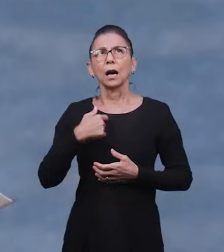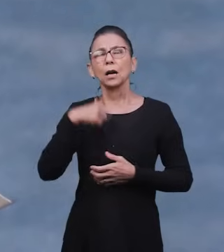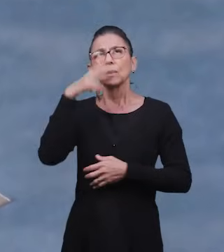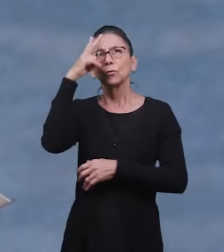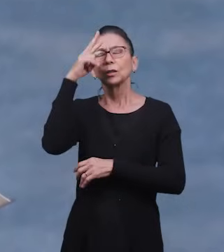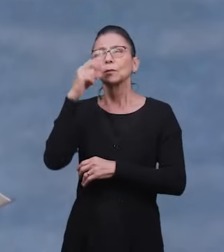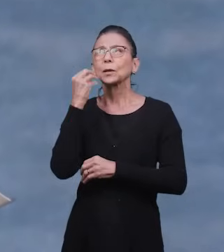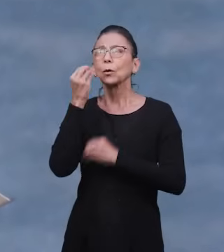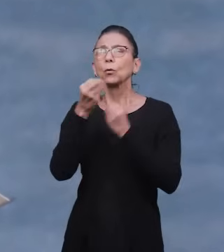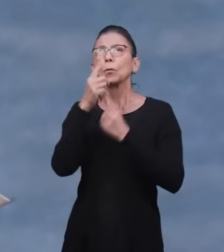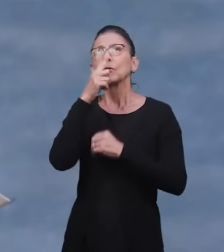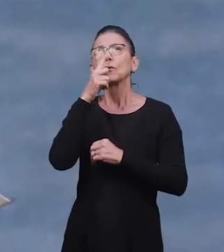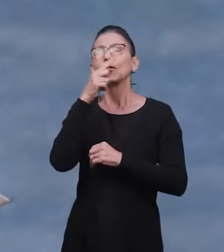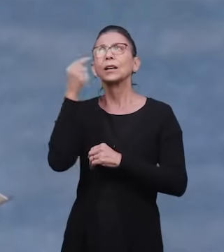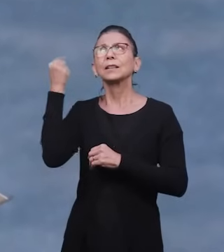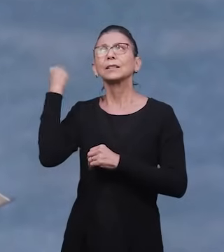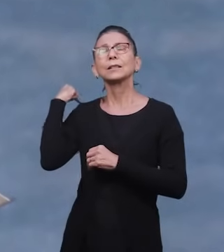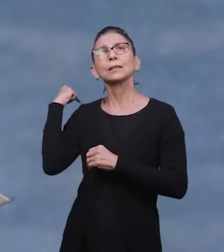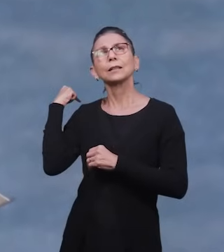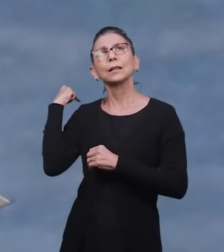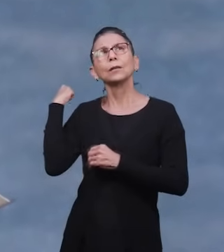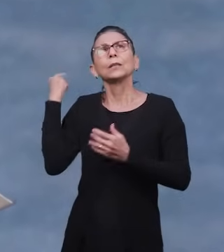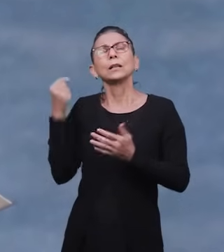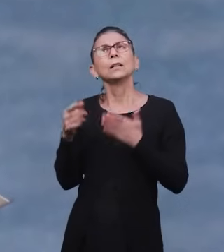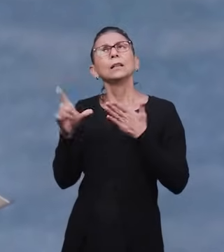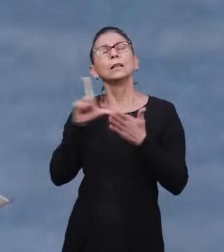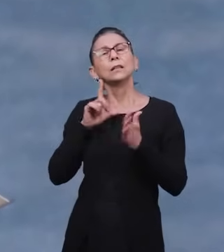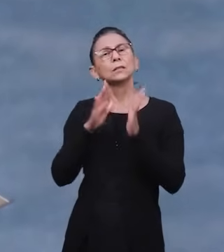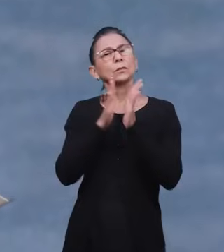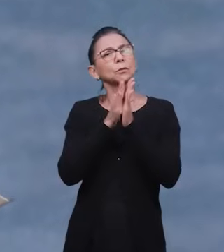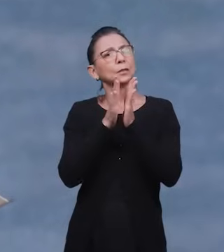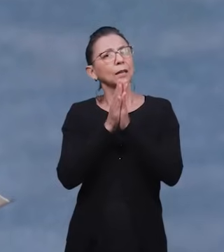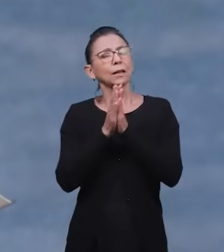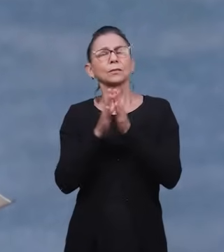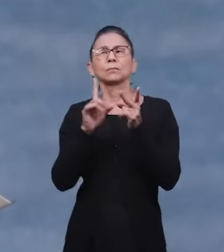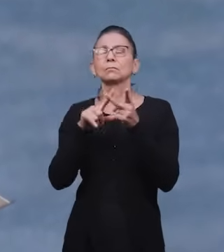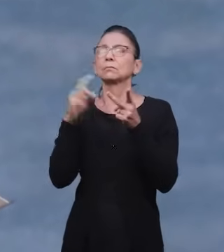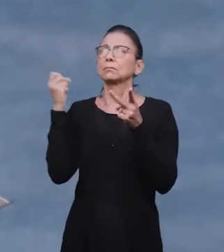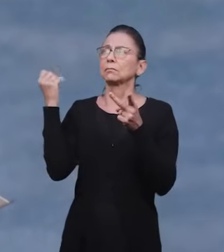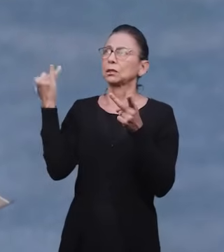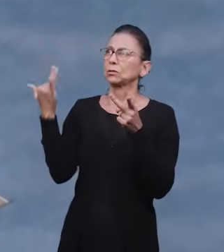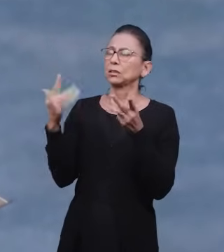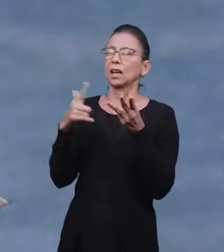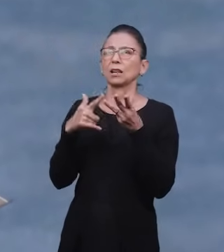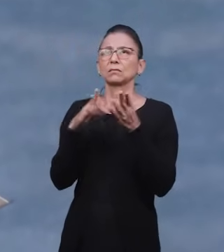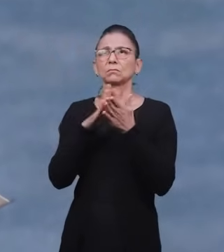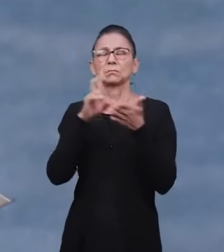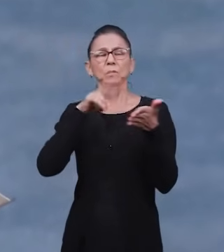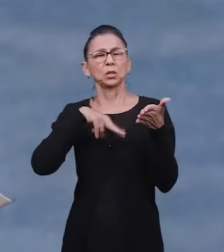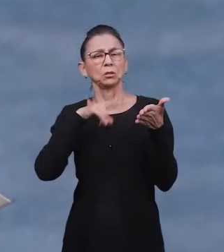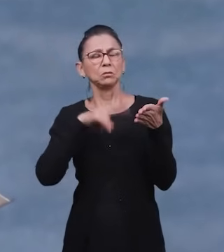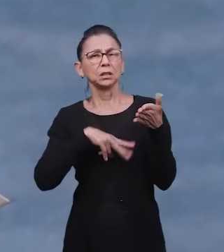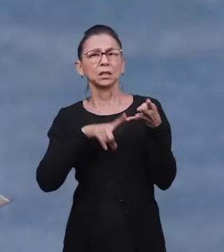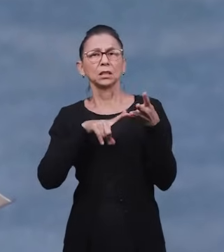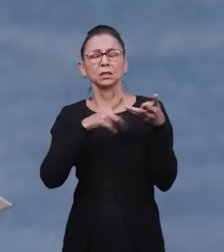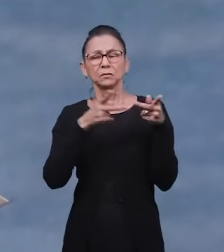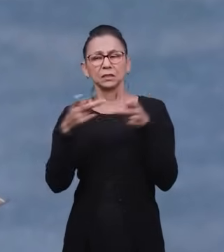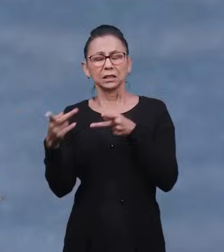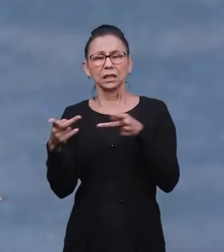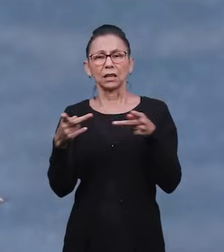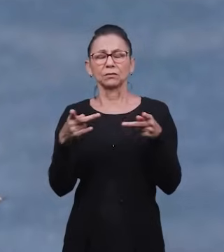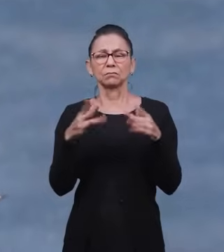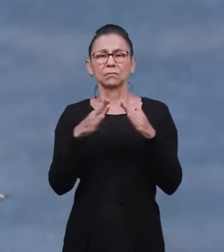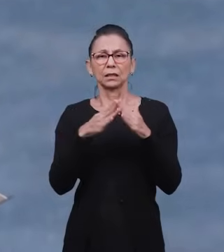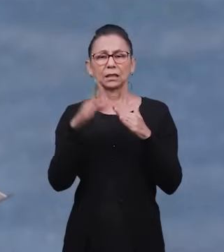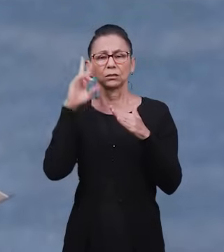de onde é que começou a minha falha. Aí você começa a pensar, não, eu era uma pessoa de oração, eu era uma pessoa de madrugada, eu era de leitura à palavra, eu